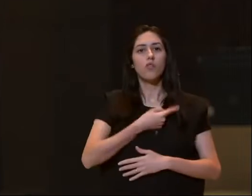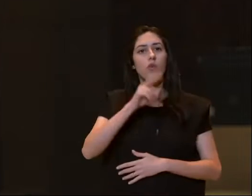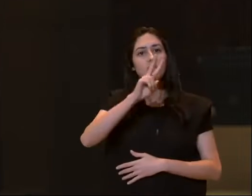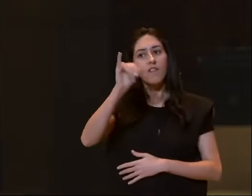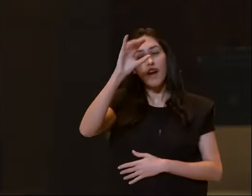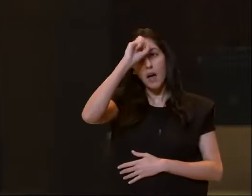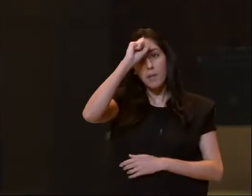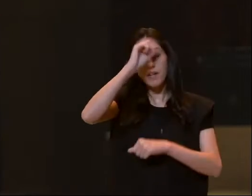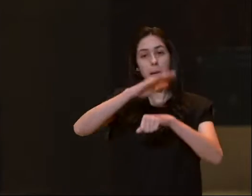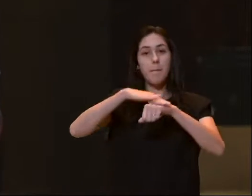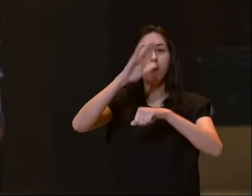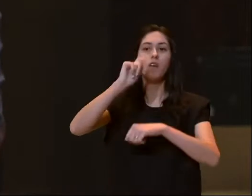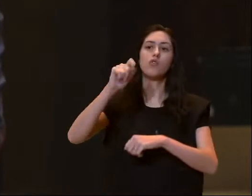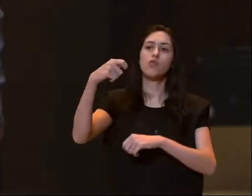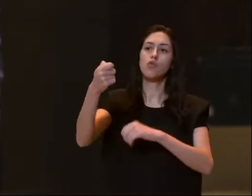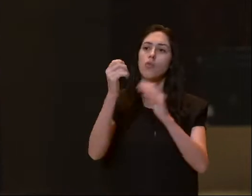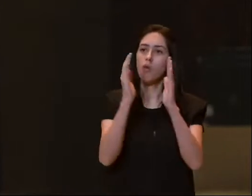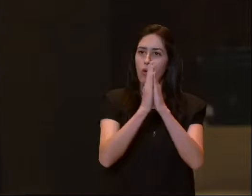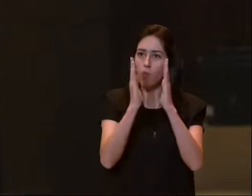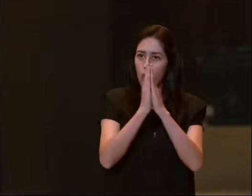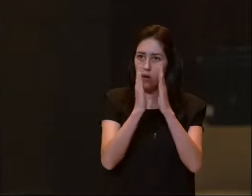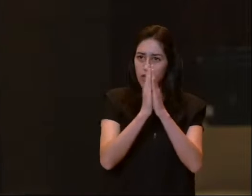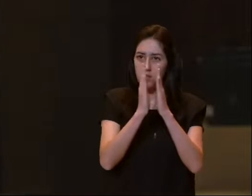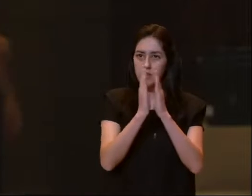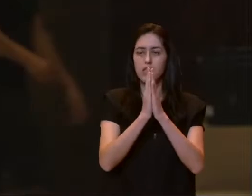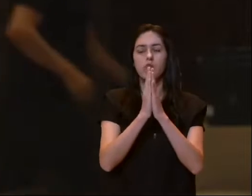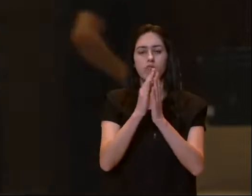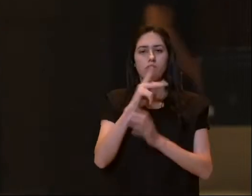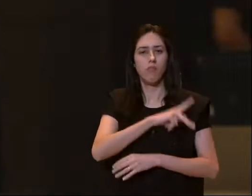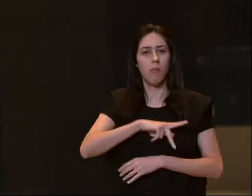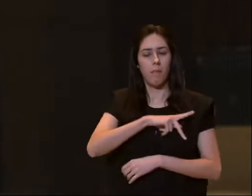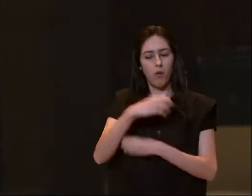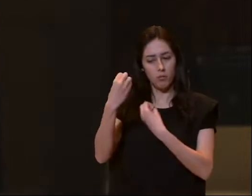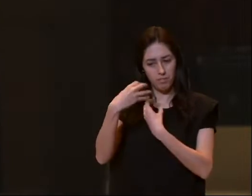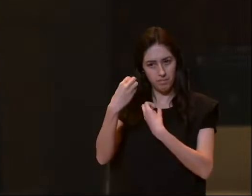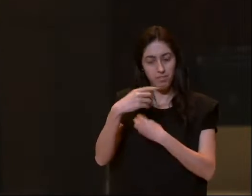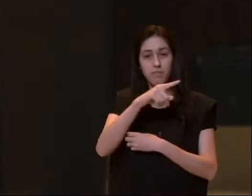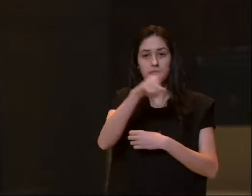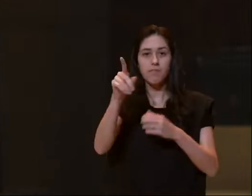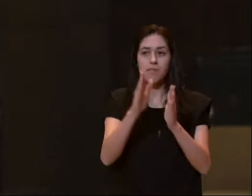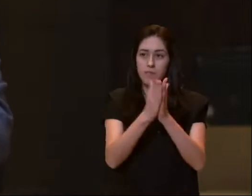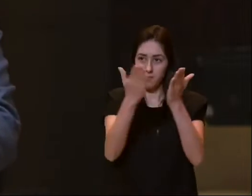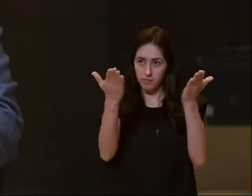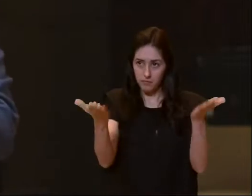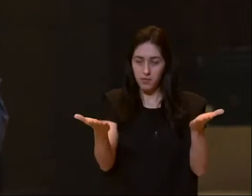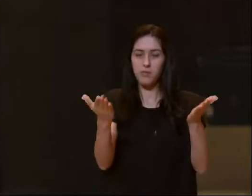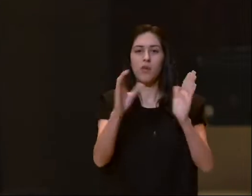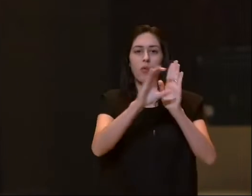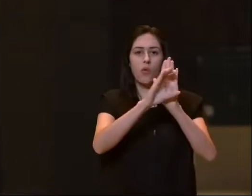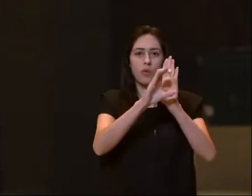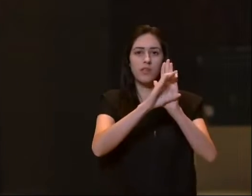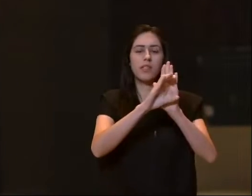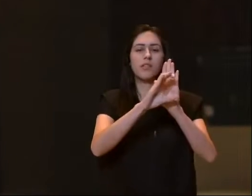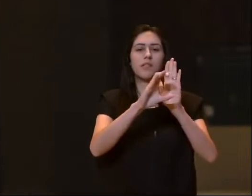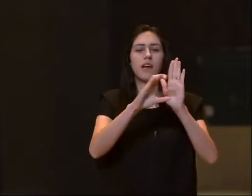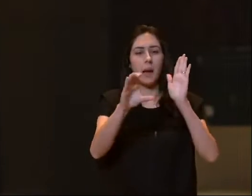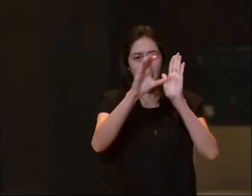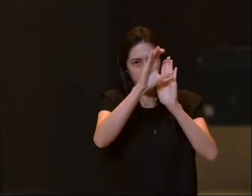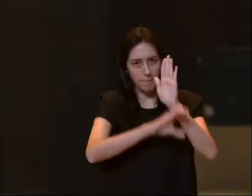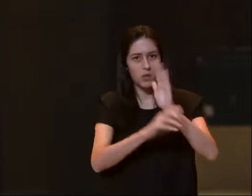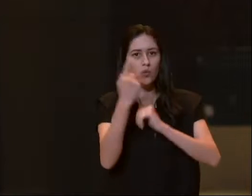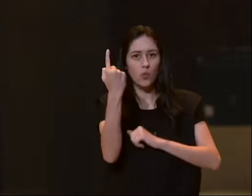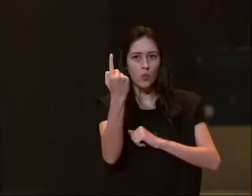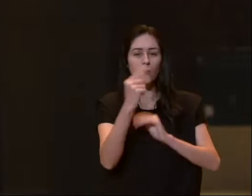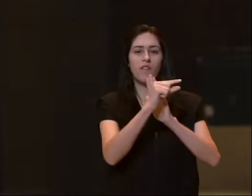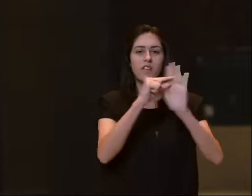pouco mais sobre oração com o apóstolo Paulo. Se você trouxe Bíblia, abre em Colossenses capítulo 1, versículo 9